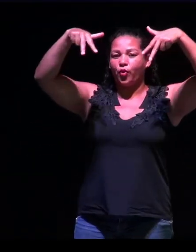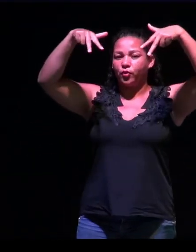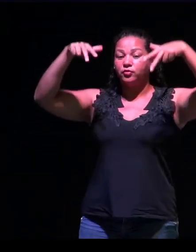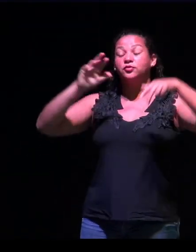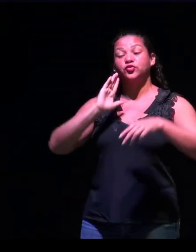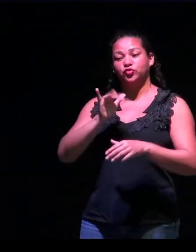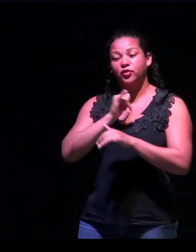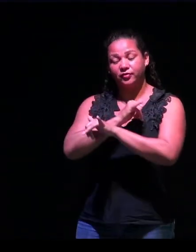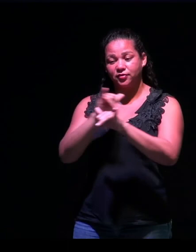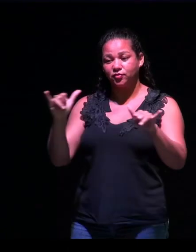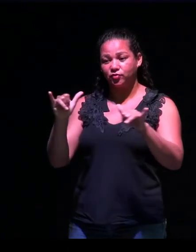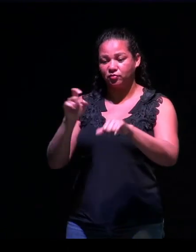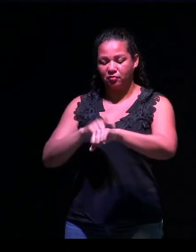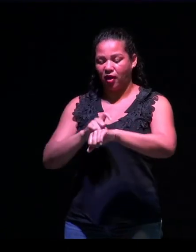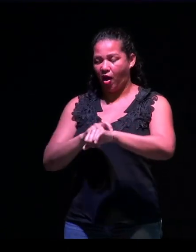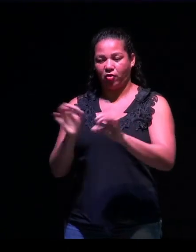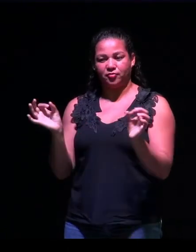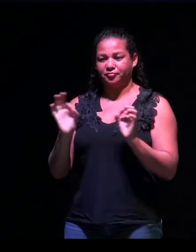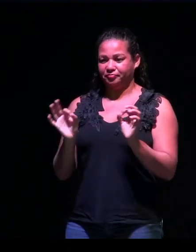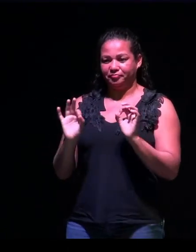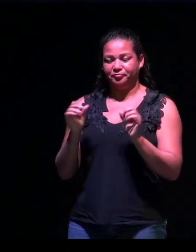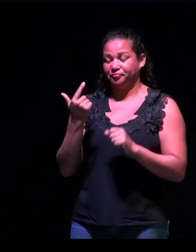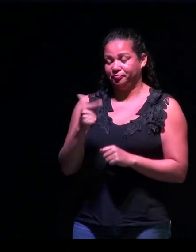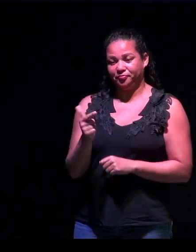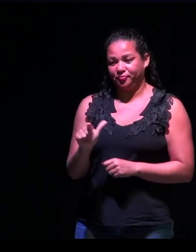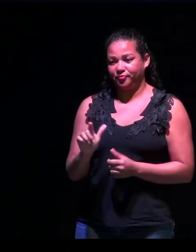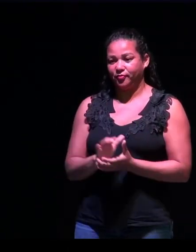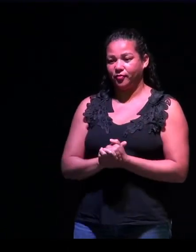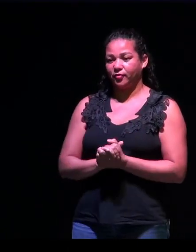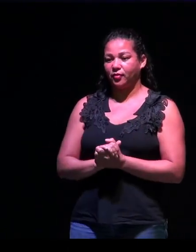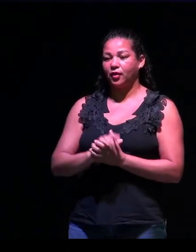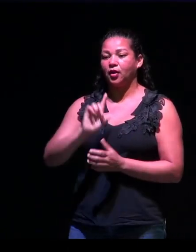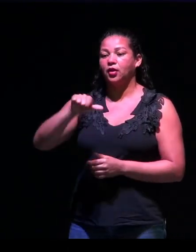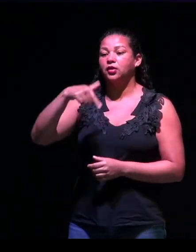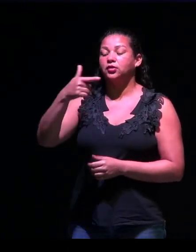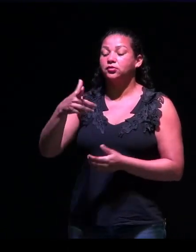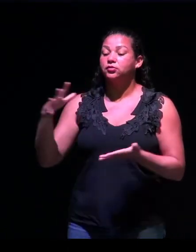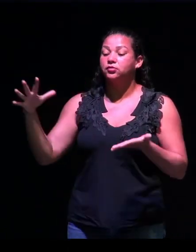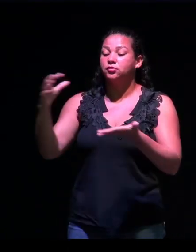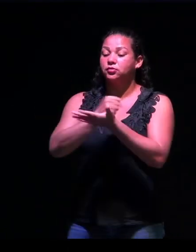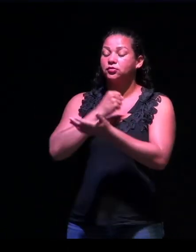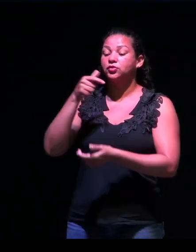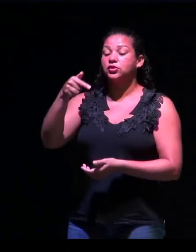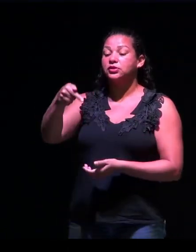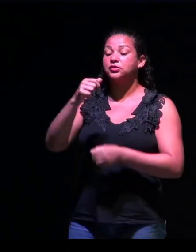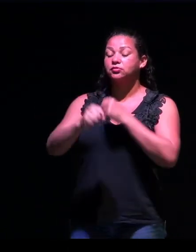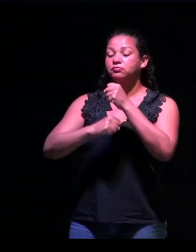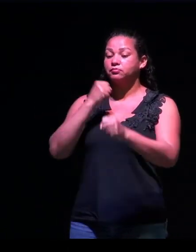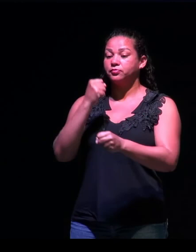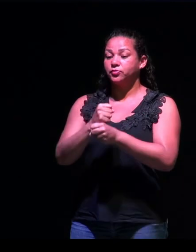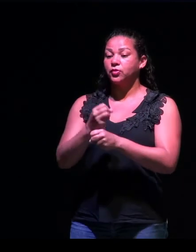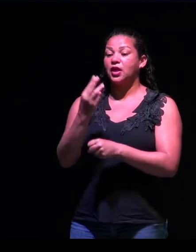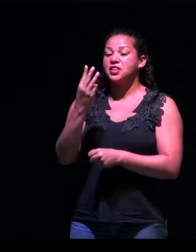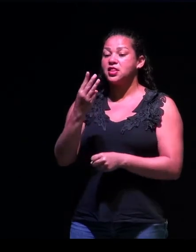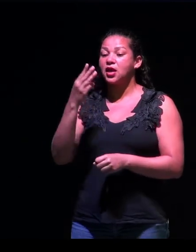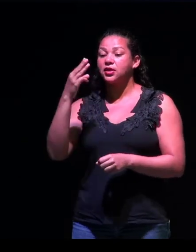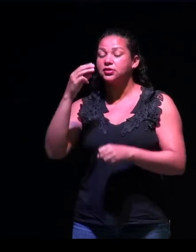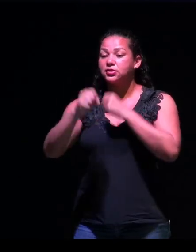aviso. Depois do arrebatamento, tudo a gente vai saber, vai ser 7 anos, 3 anos e meio de